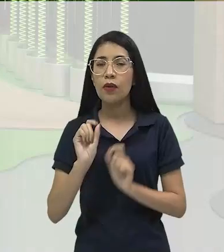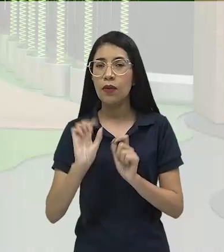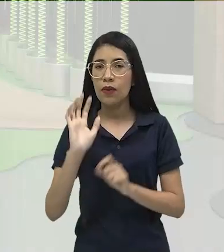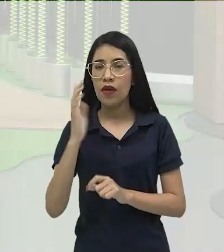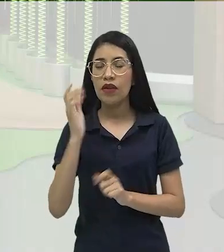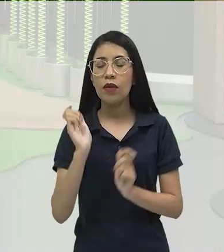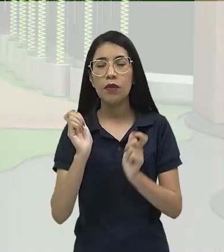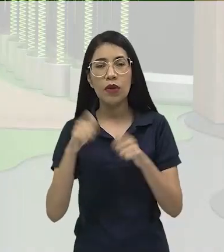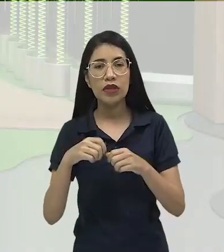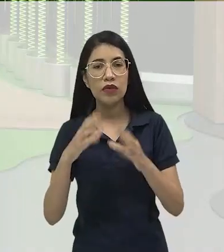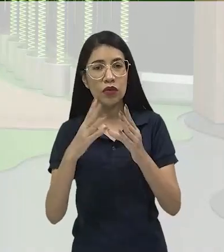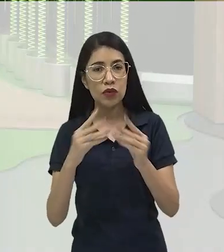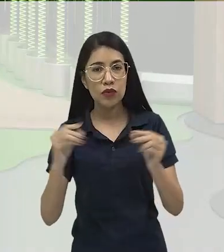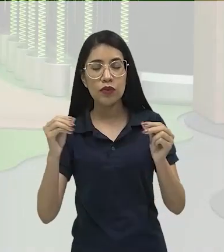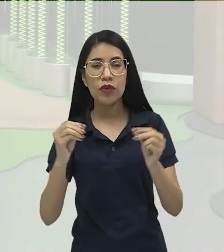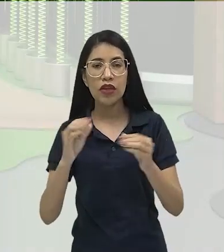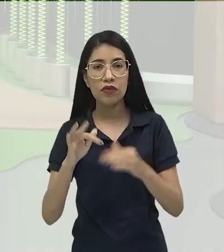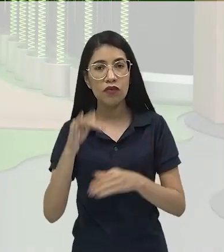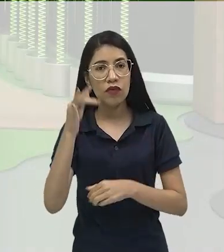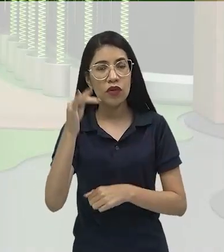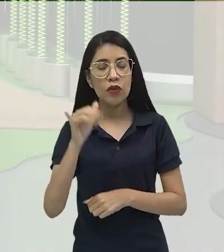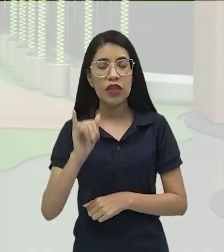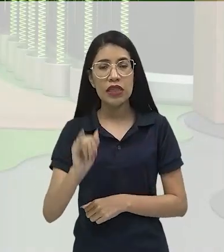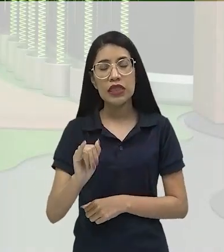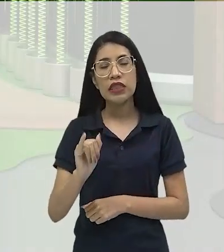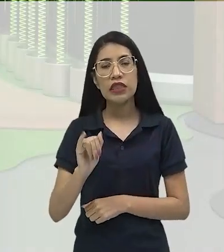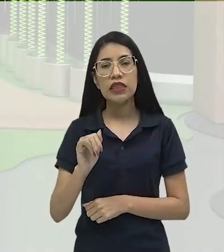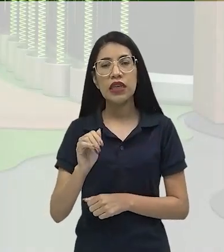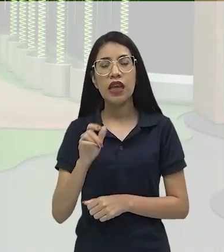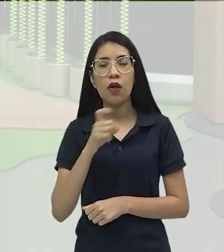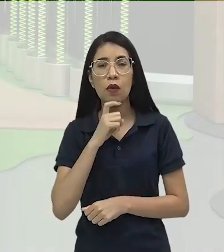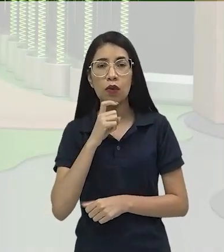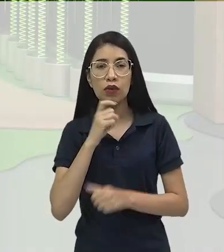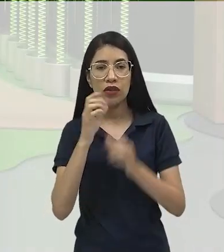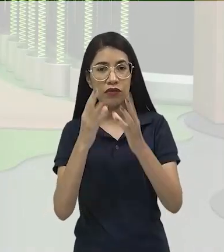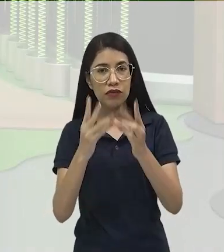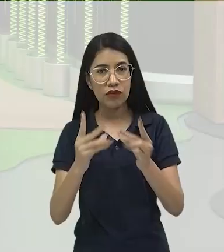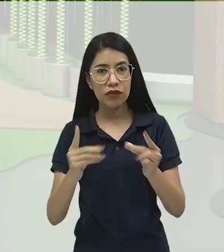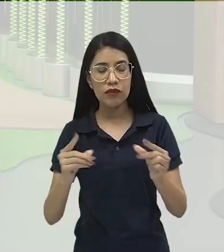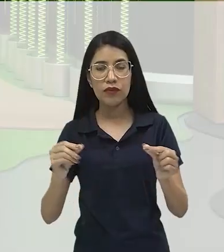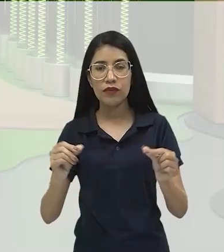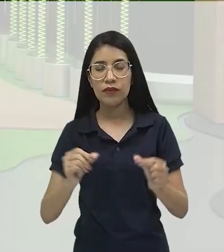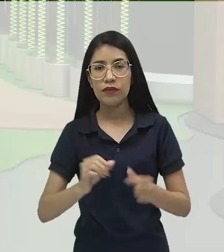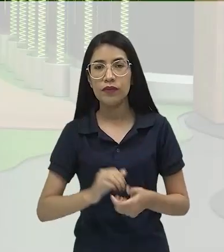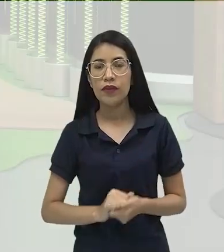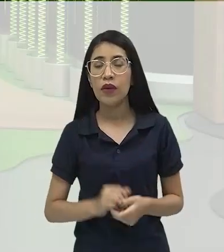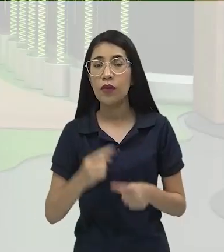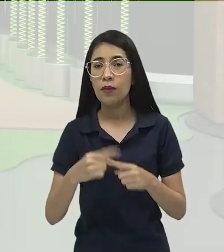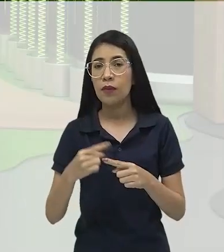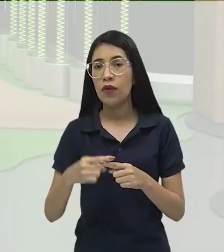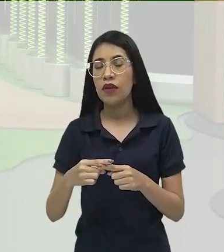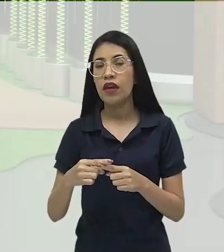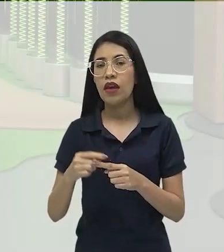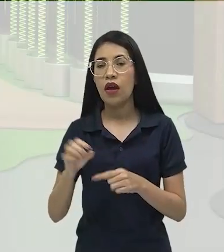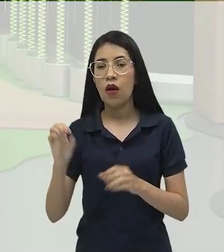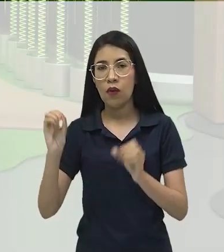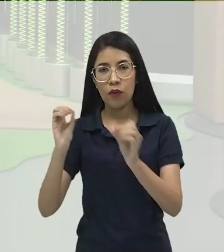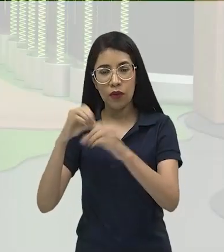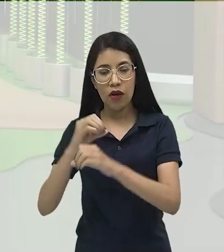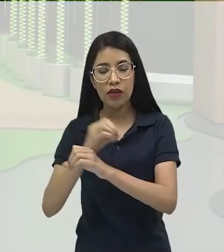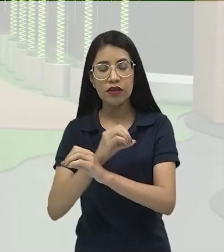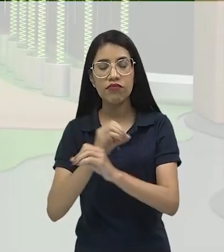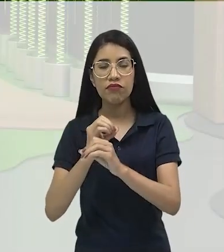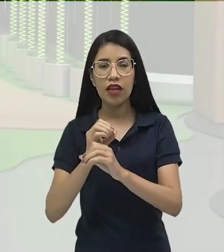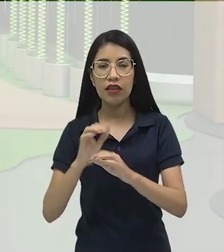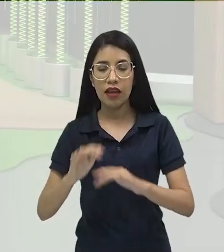podem desaparecer com esse aumento do número, esse aumento na altura aí dos oceanos por